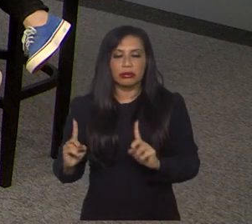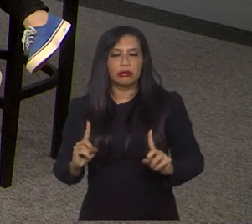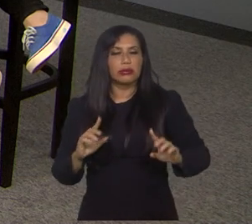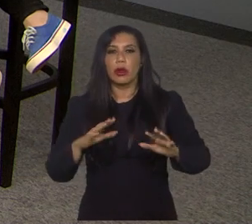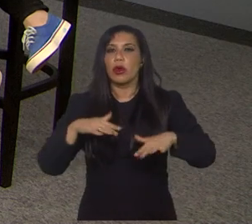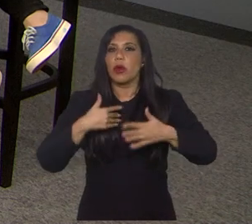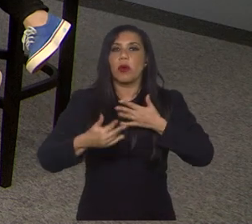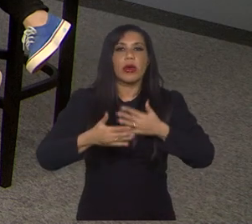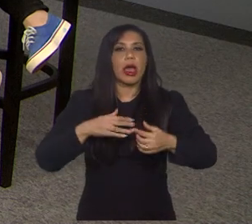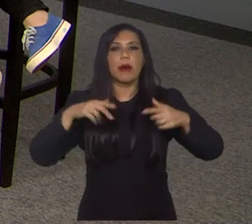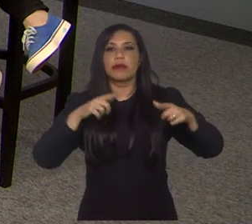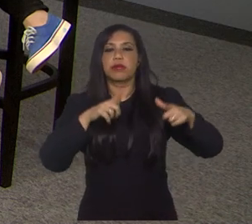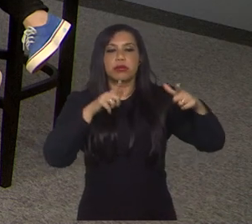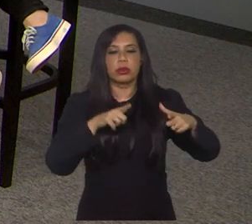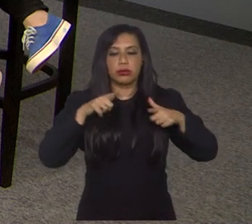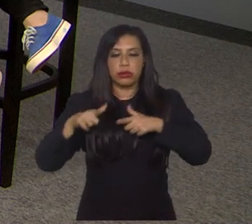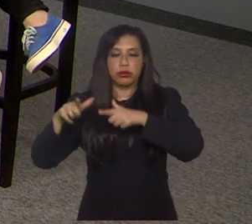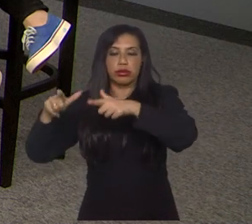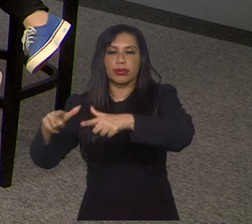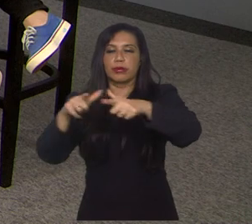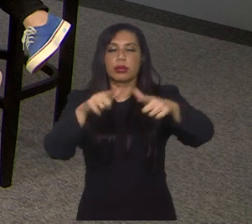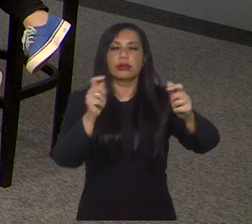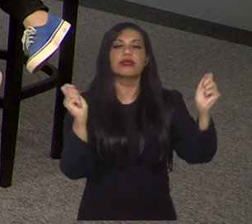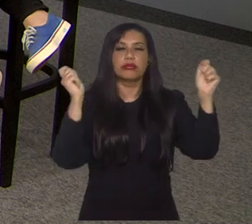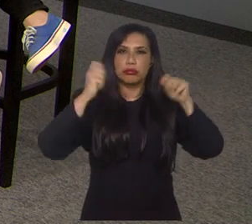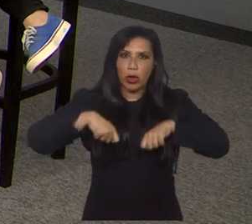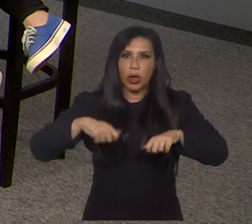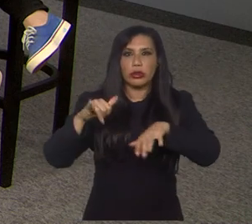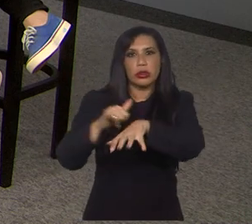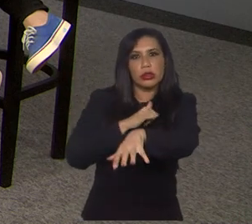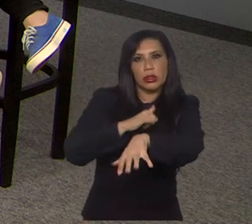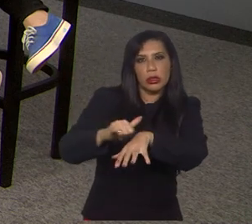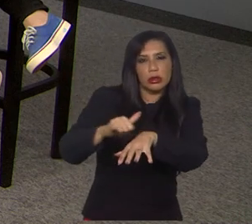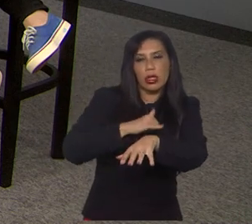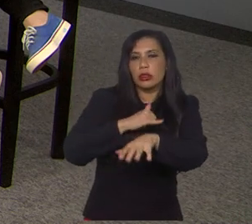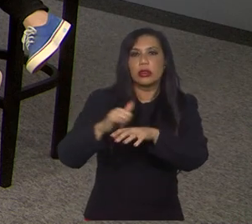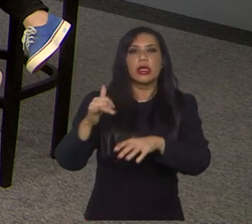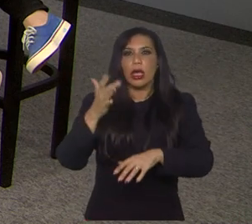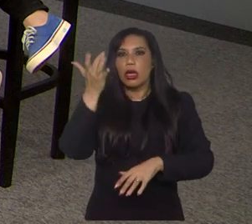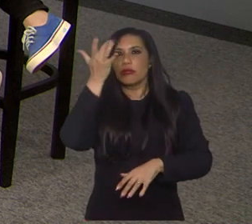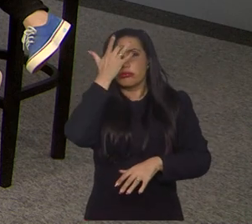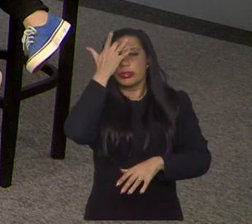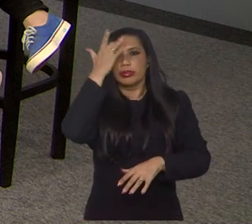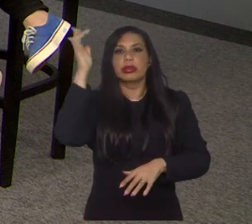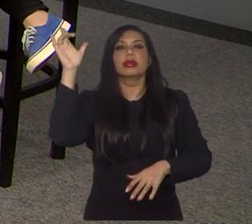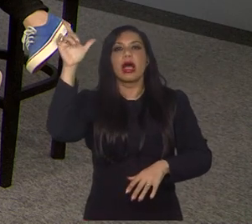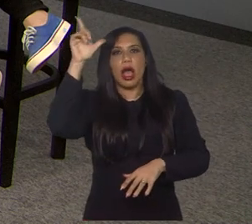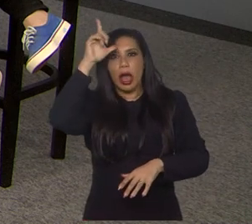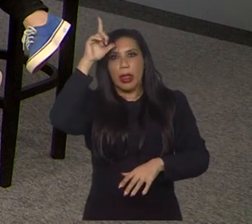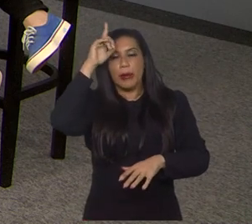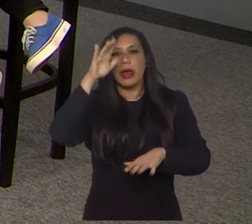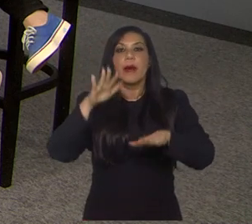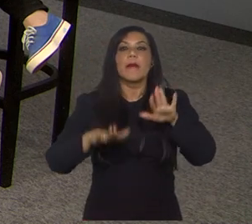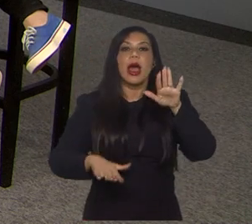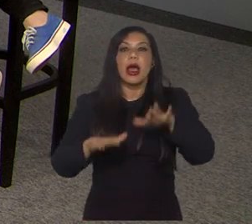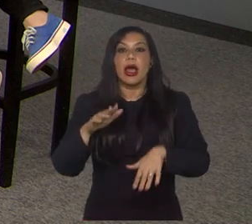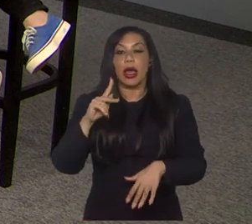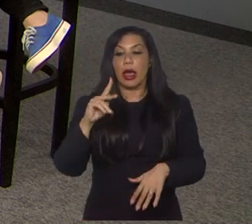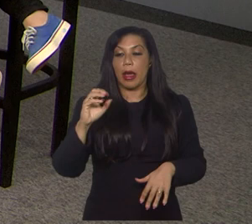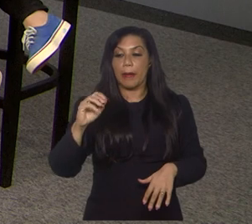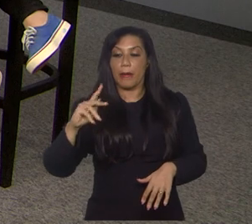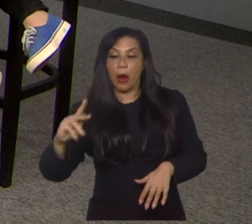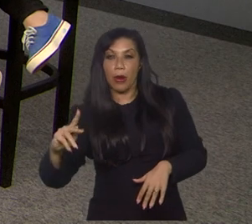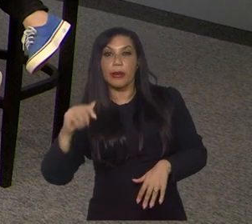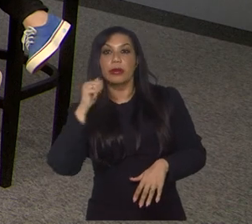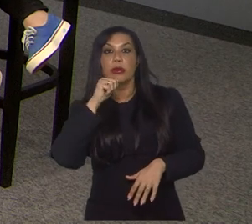são meias ou atacantes também, coisas que já aconteceram ao longo desse ciclo. Então é uma seleção imprevisível, a própria Pop, que